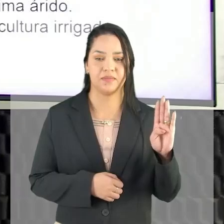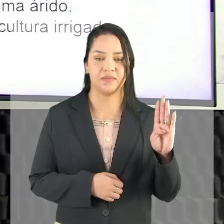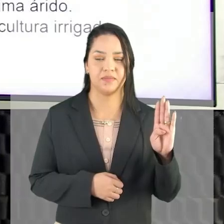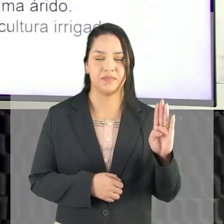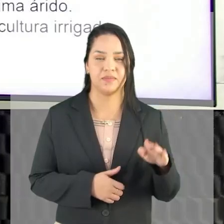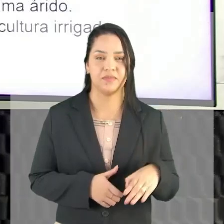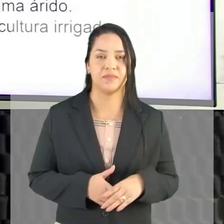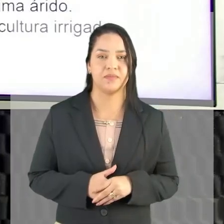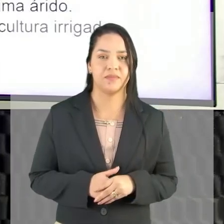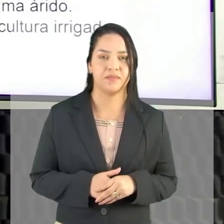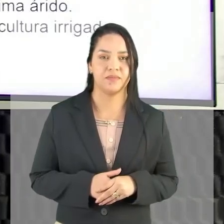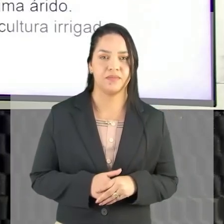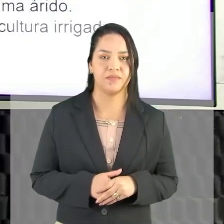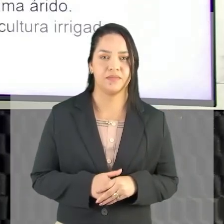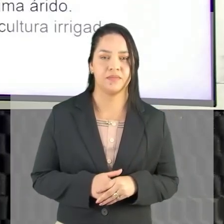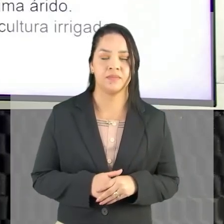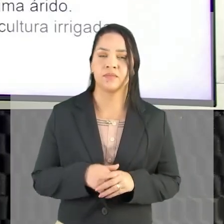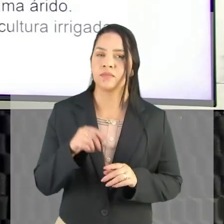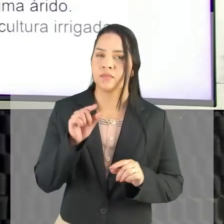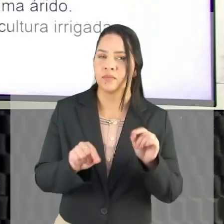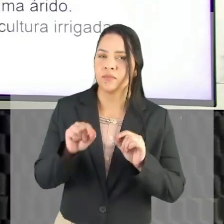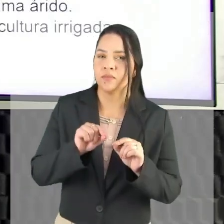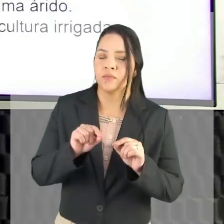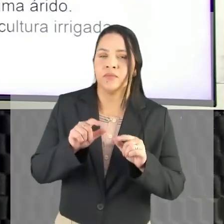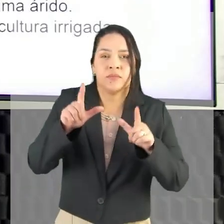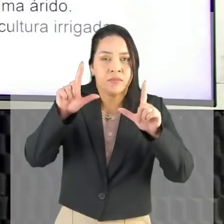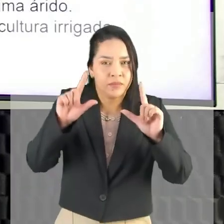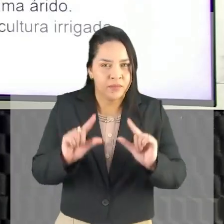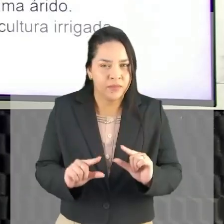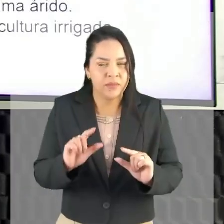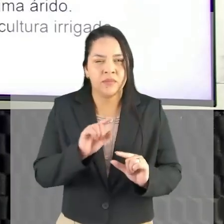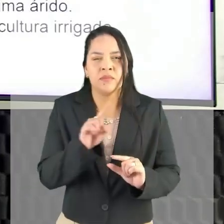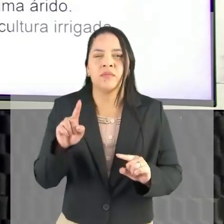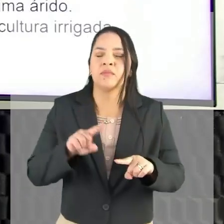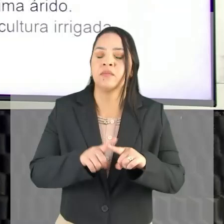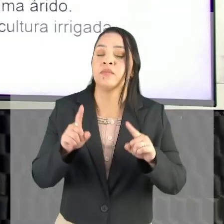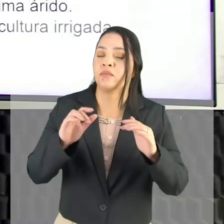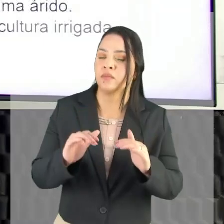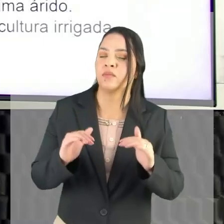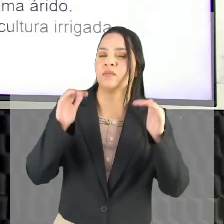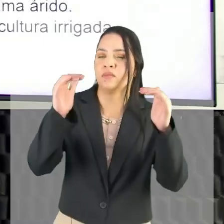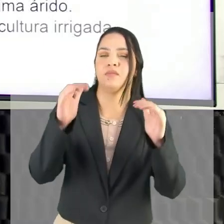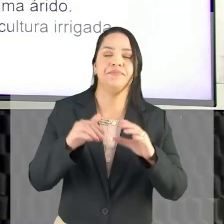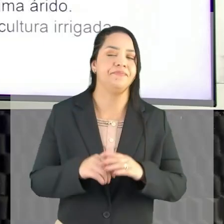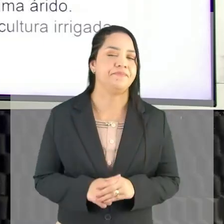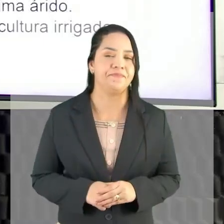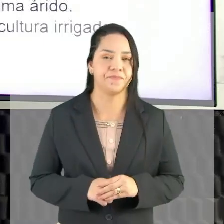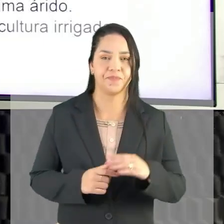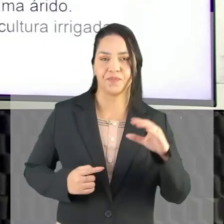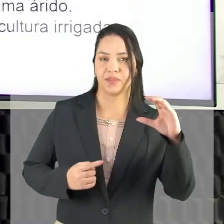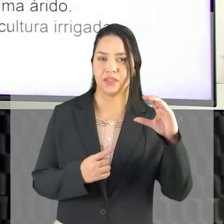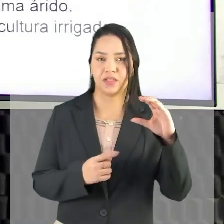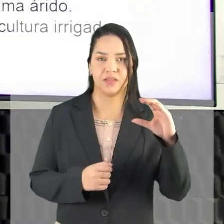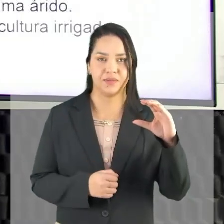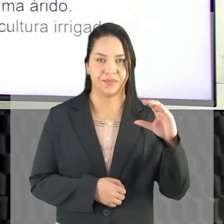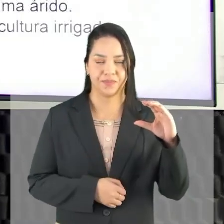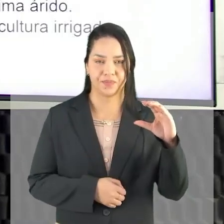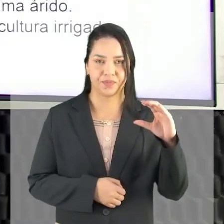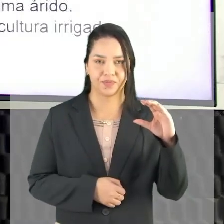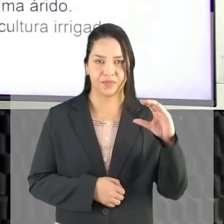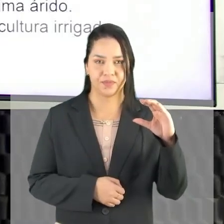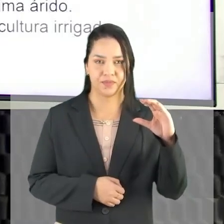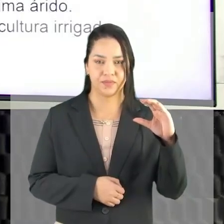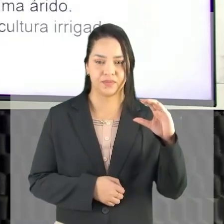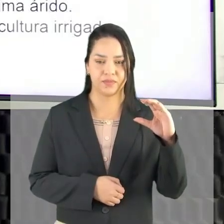lençol freático local. Na verdade, a tendência não é o rebaixamento, e sim a elevação. C, a preservação da